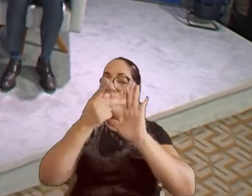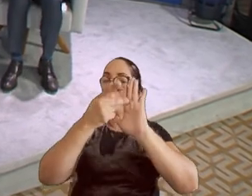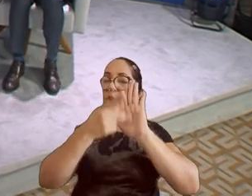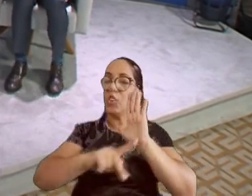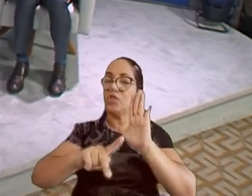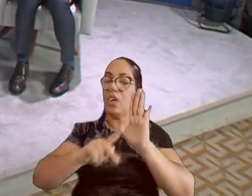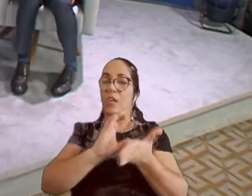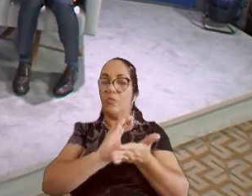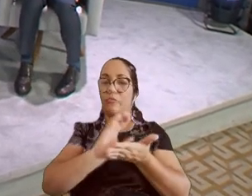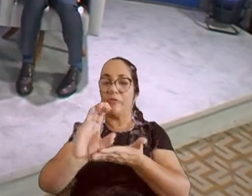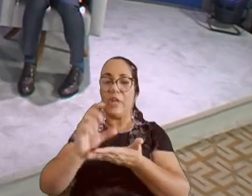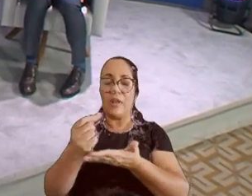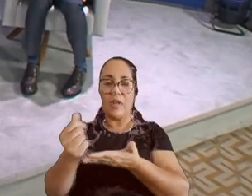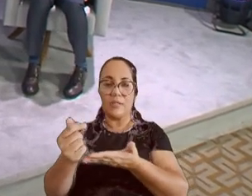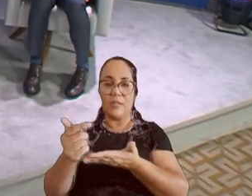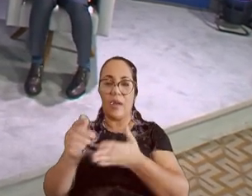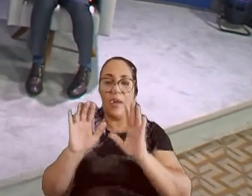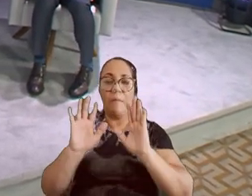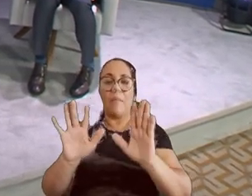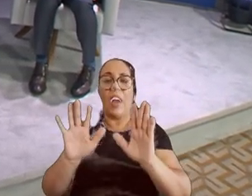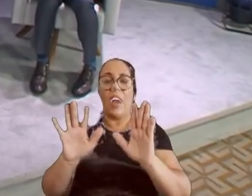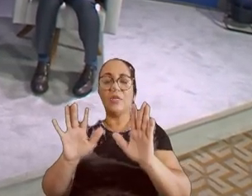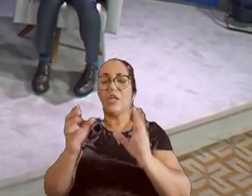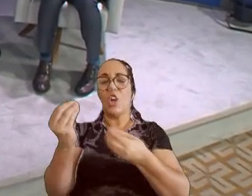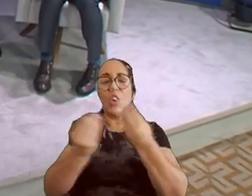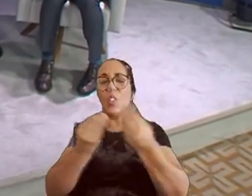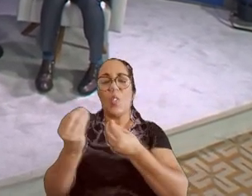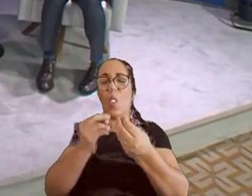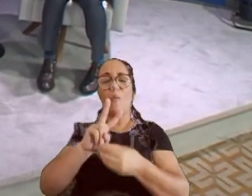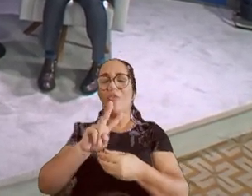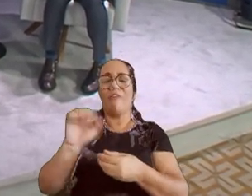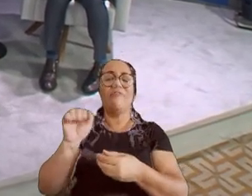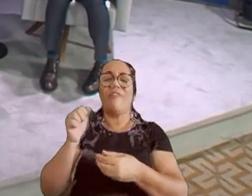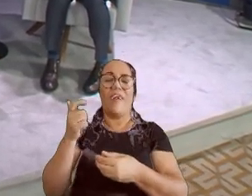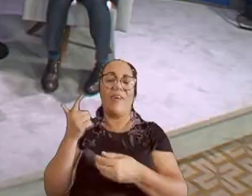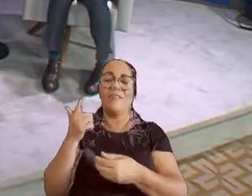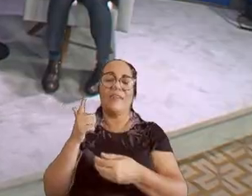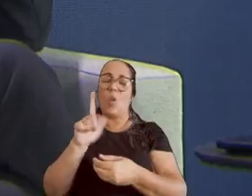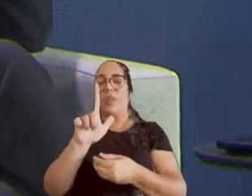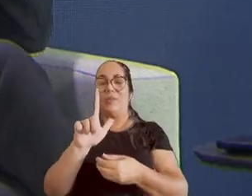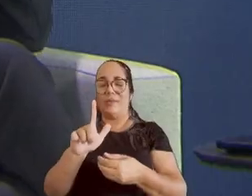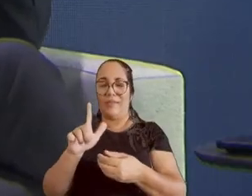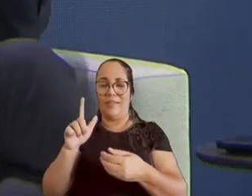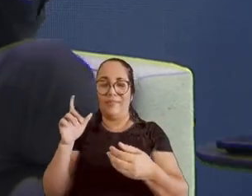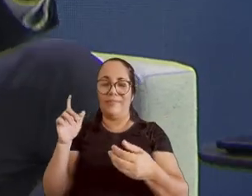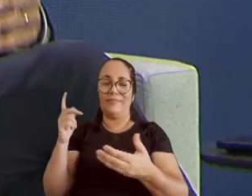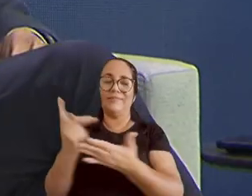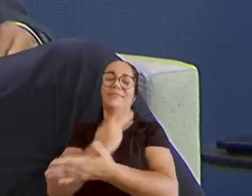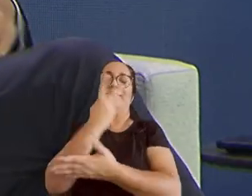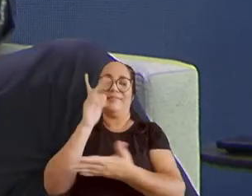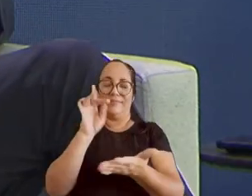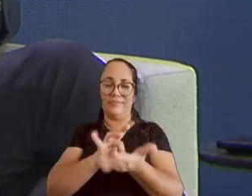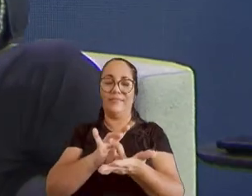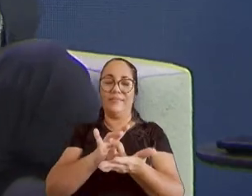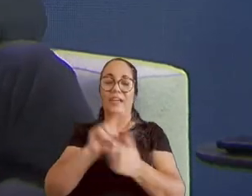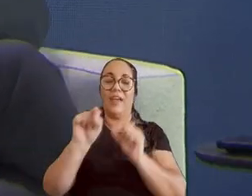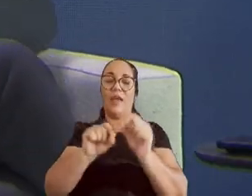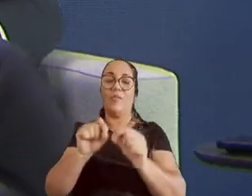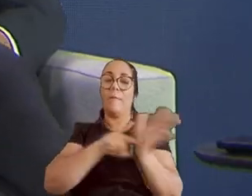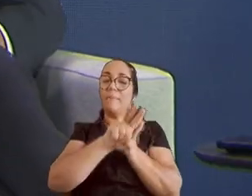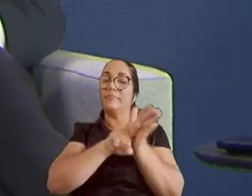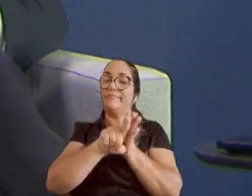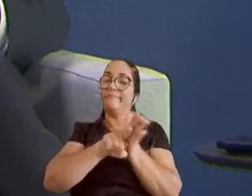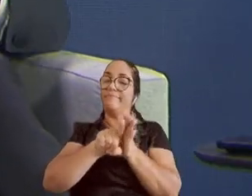as coisas transitem de forma mais eficiente funciona demais de forma mais eficiente são os dados né então